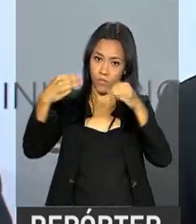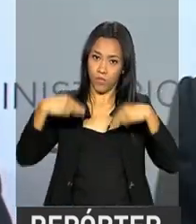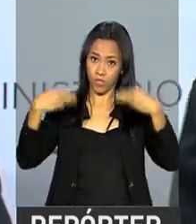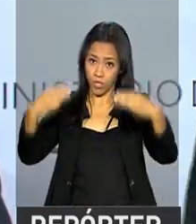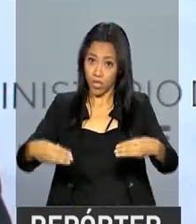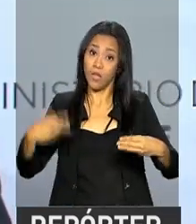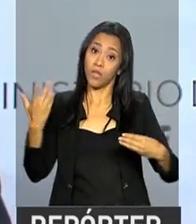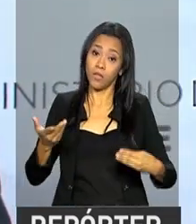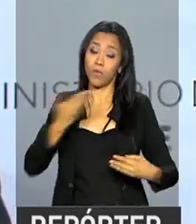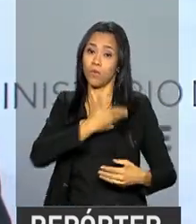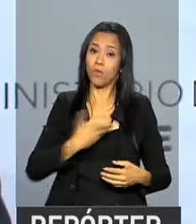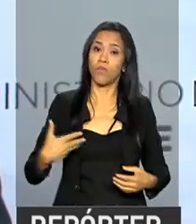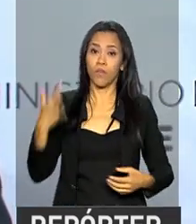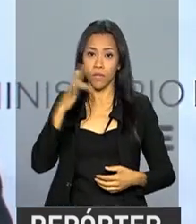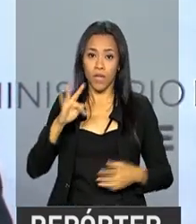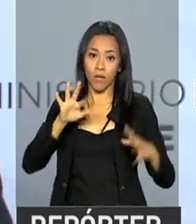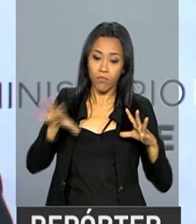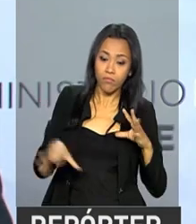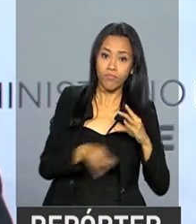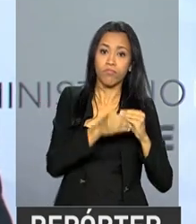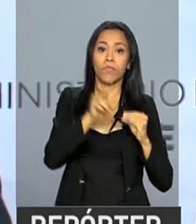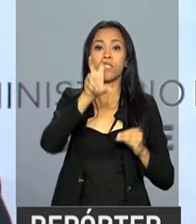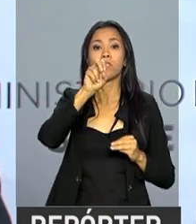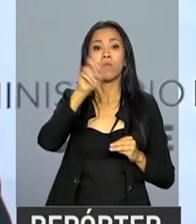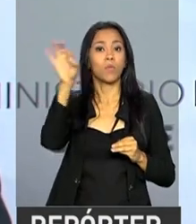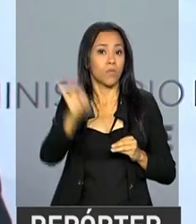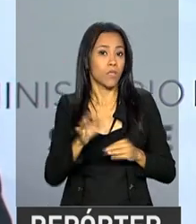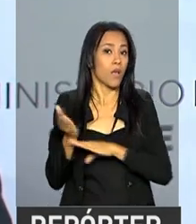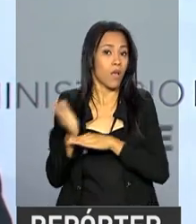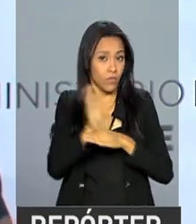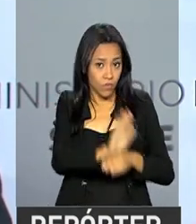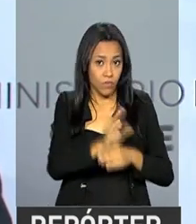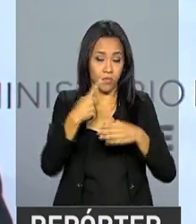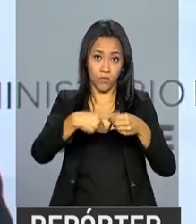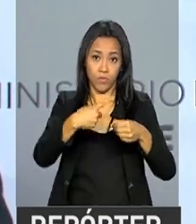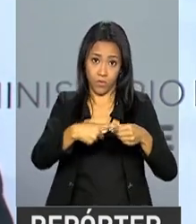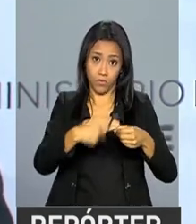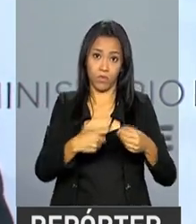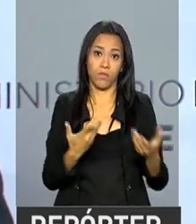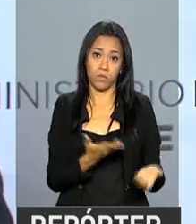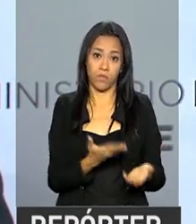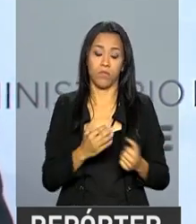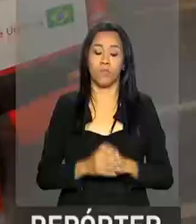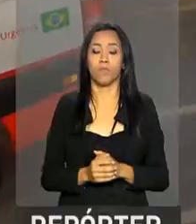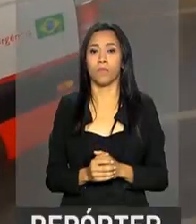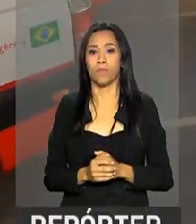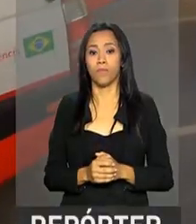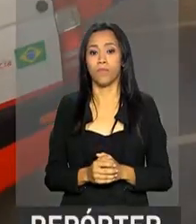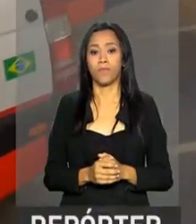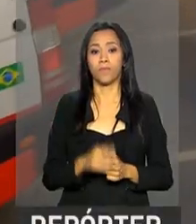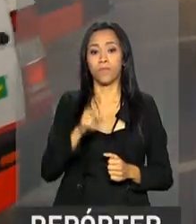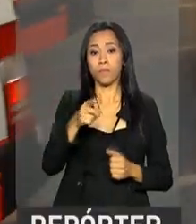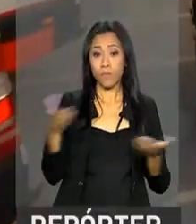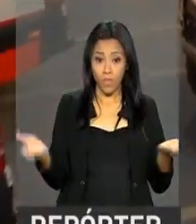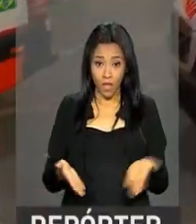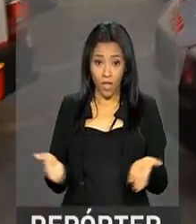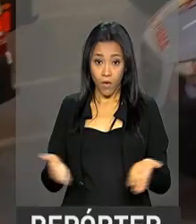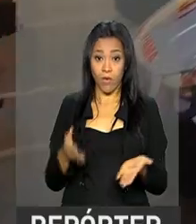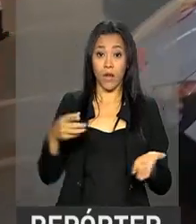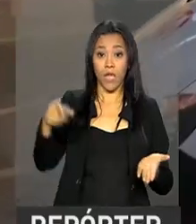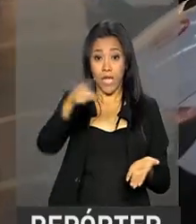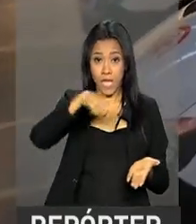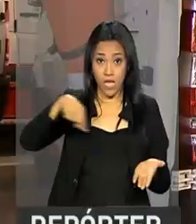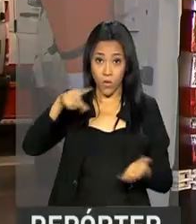serviço com 50% como tudo no sus a responsabilidade da união antigo chefe regional a partir de agora esses